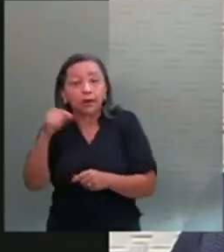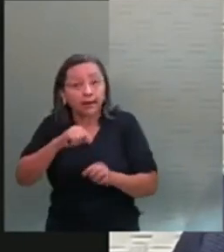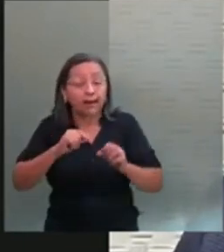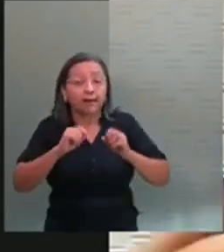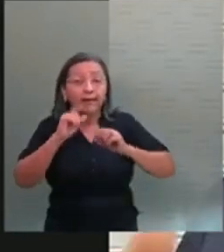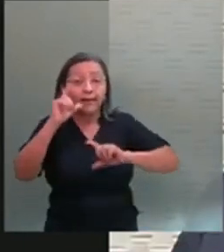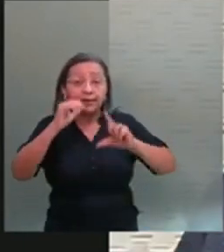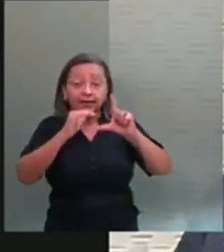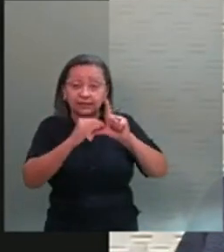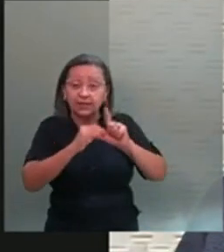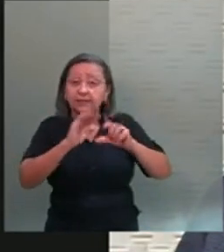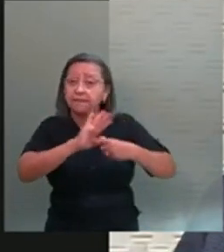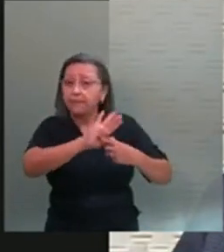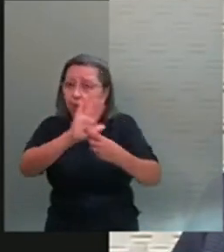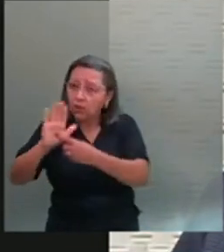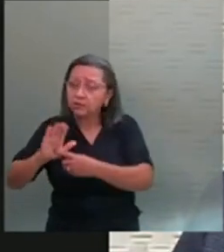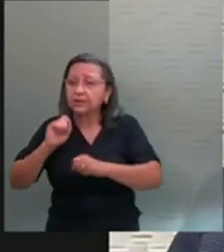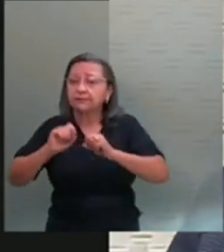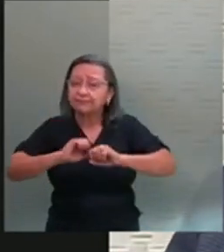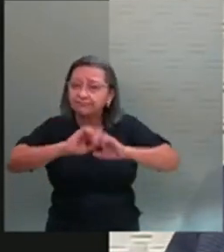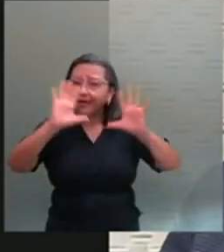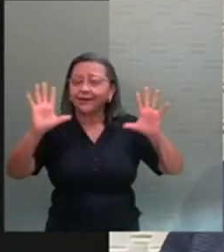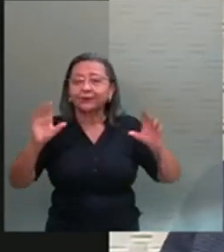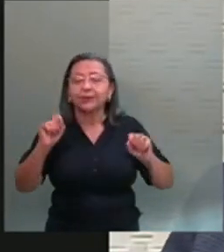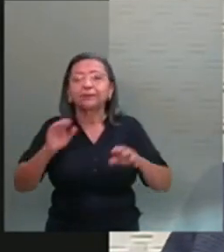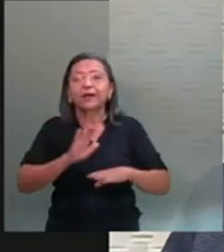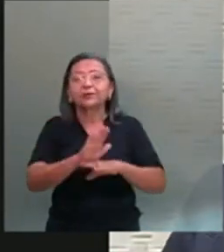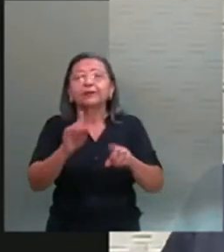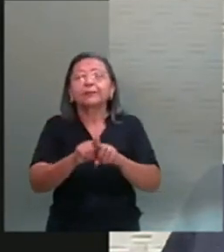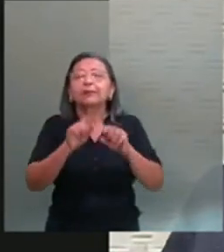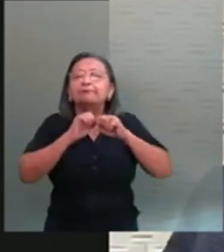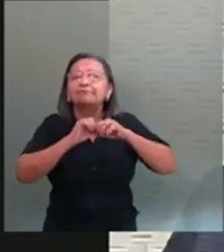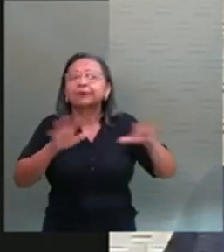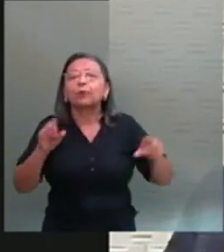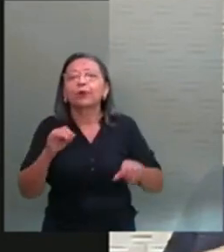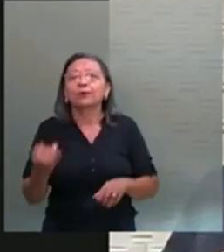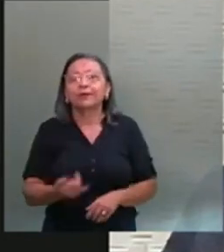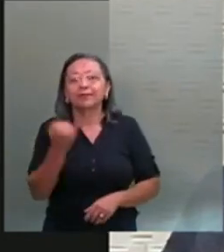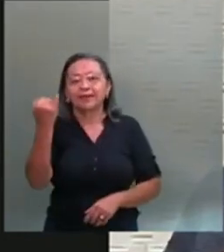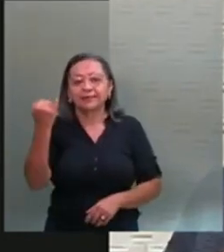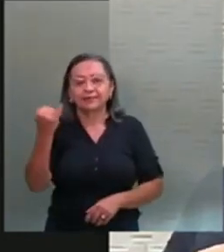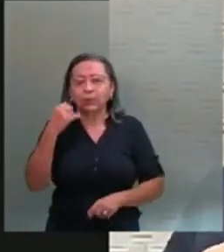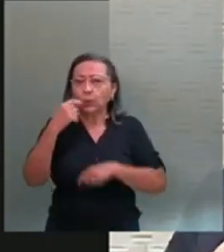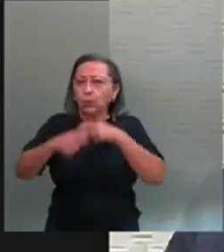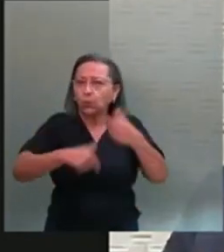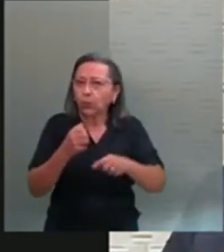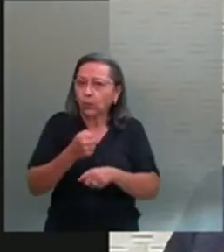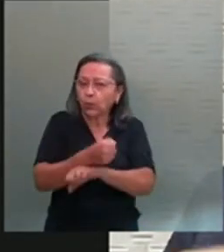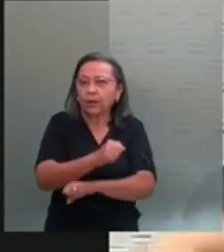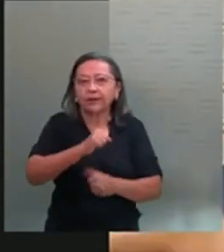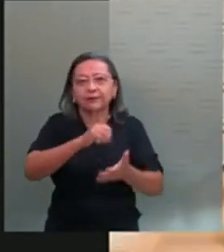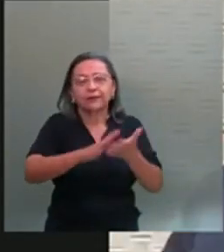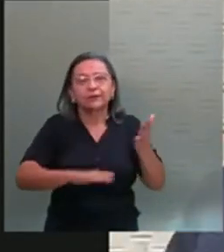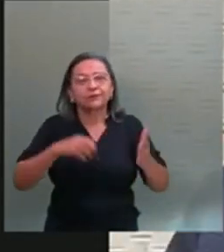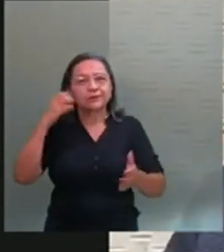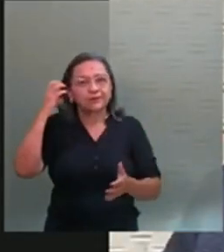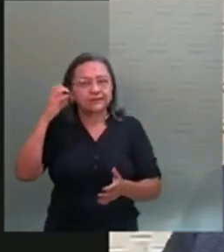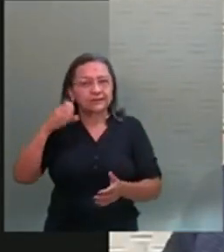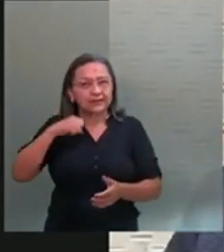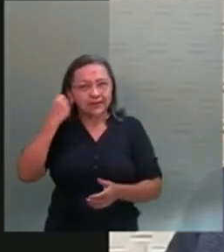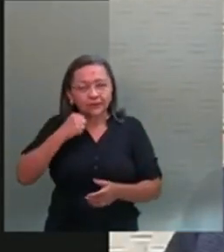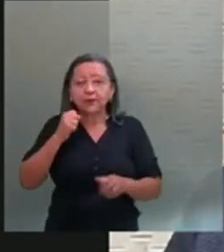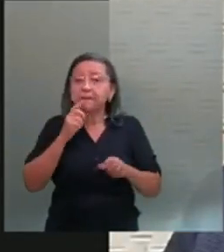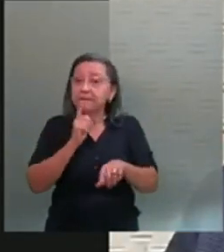Acredito que o volume de trabalho da própria agência ajuda a dimensionar o quanto é intensa a atividade dos senadores, mesmo em tempos de